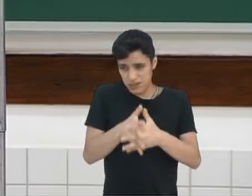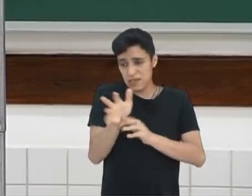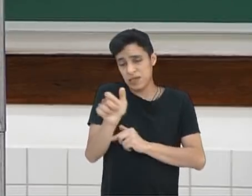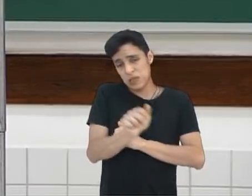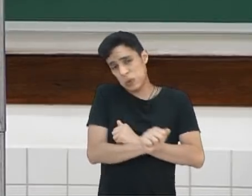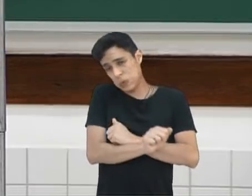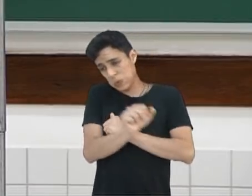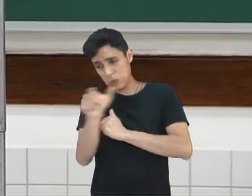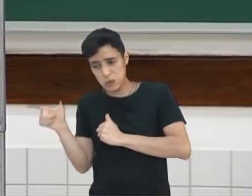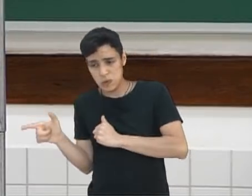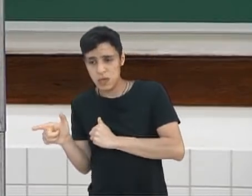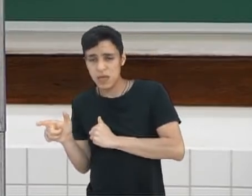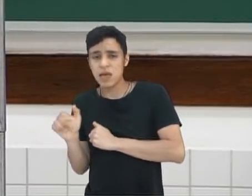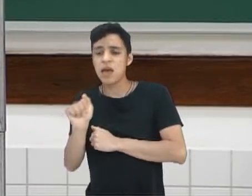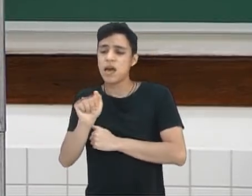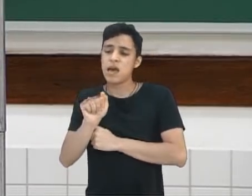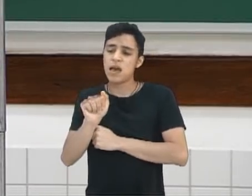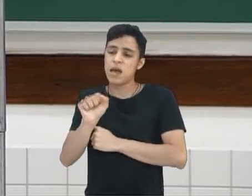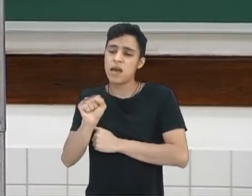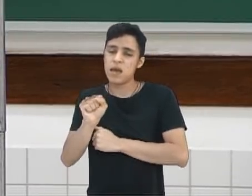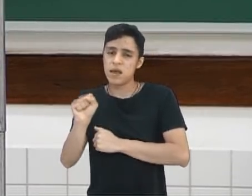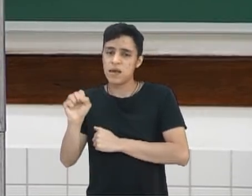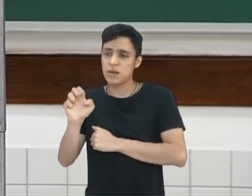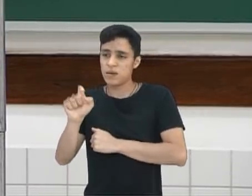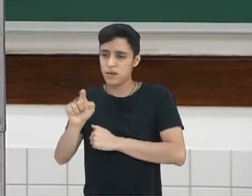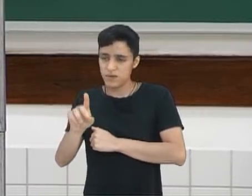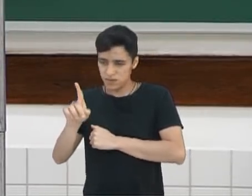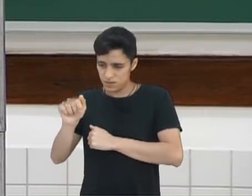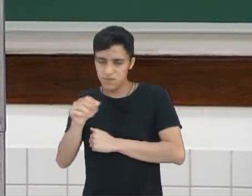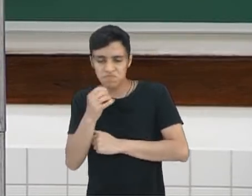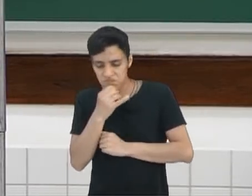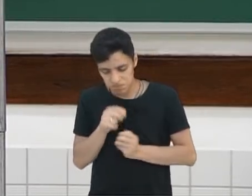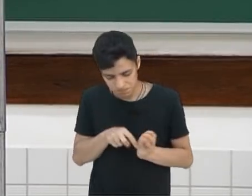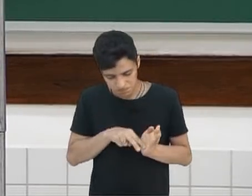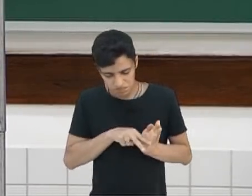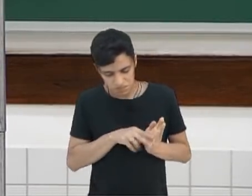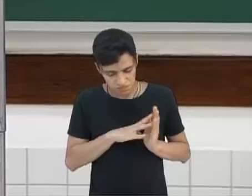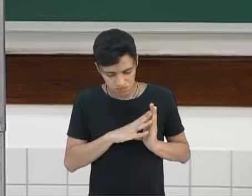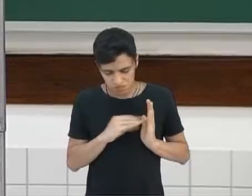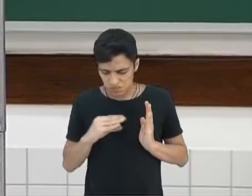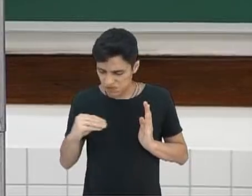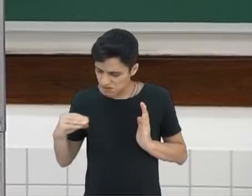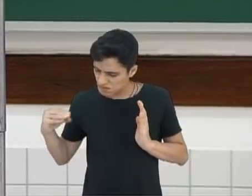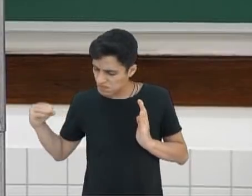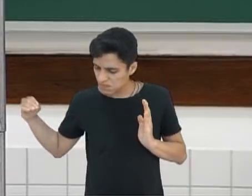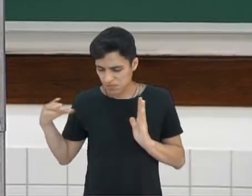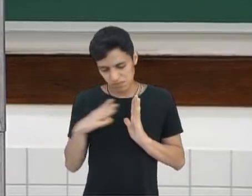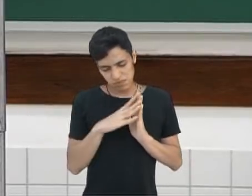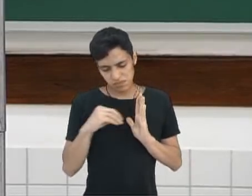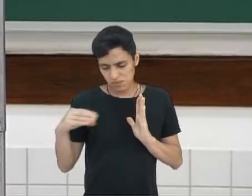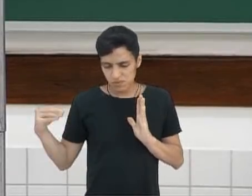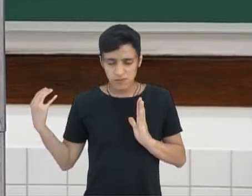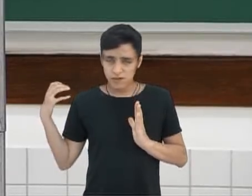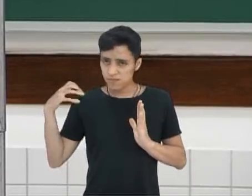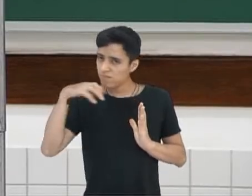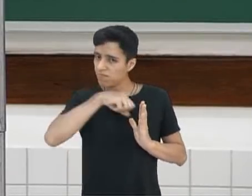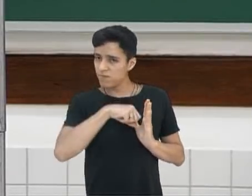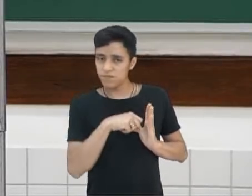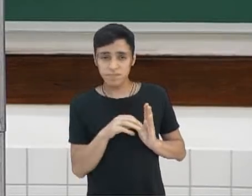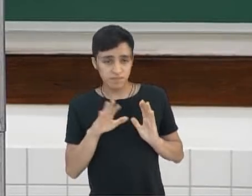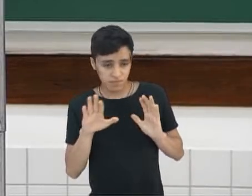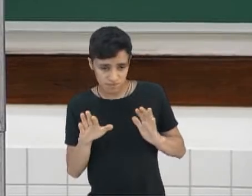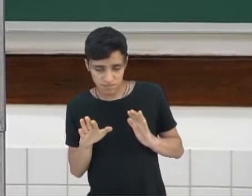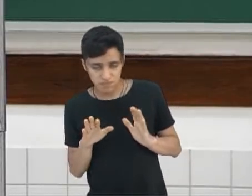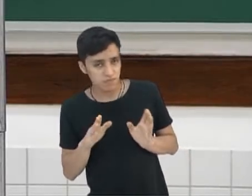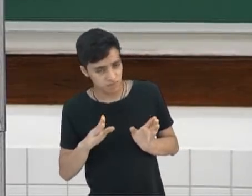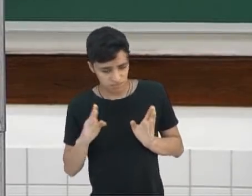a reprodução assexuada. Então, a bactéria lá, ela fazia cópias dela mesma, um processo muito rápido. Mas,